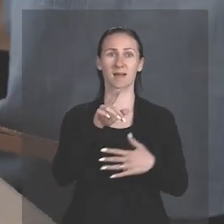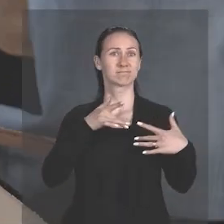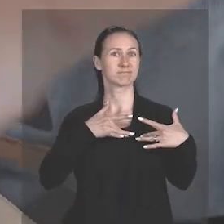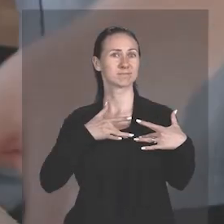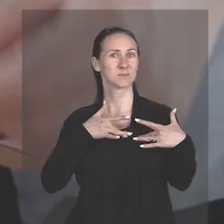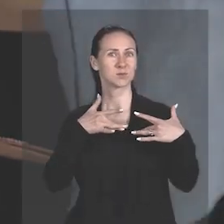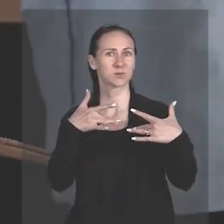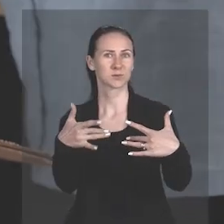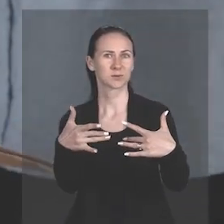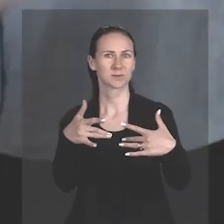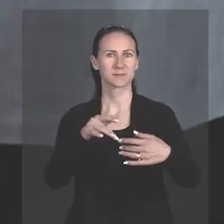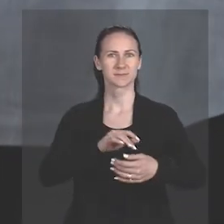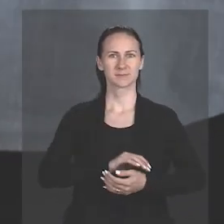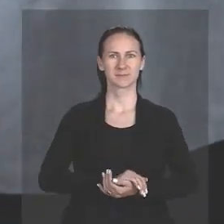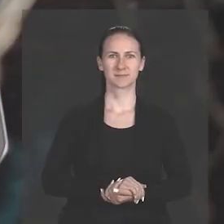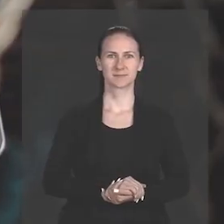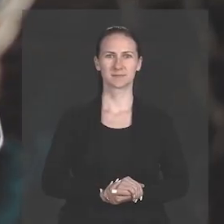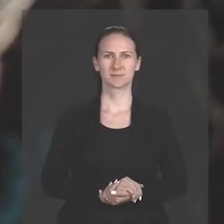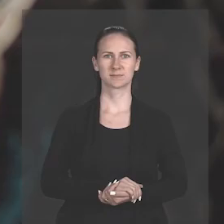É ser solidário.